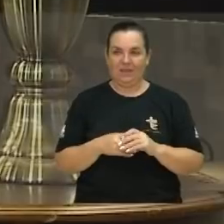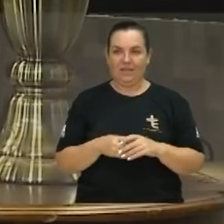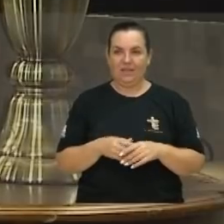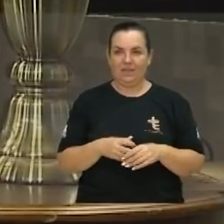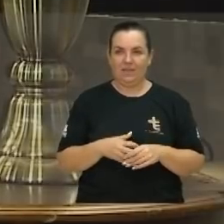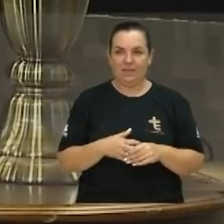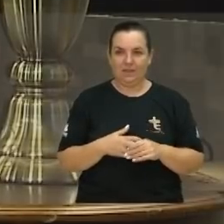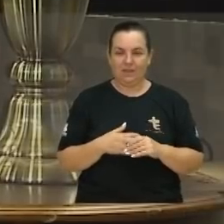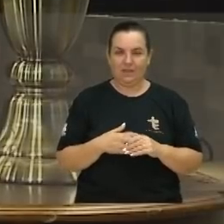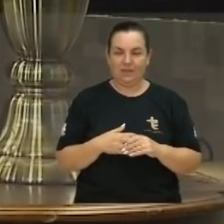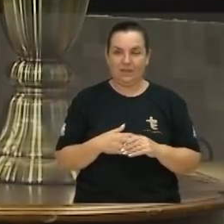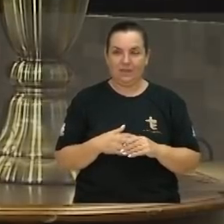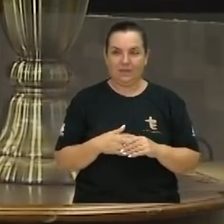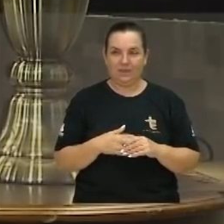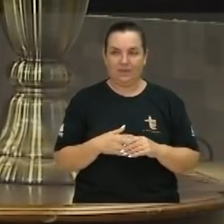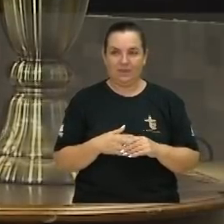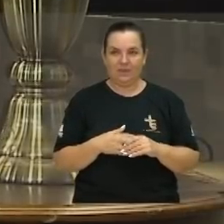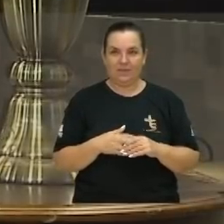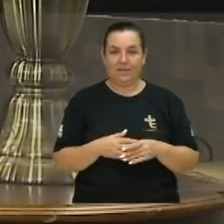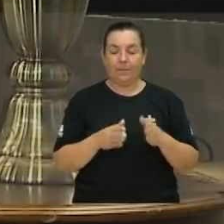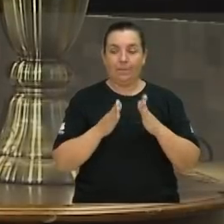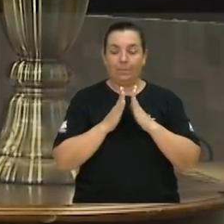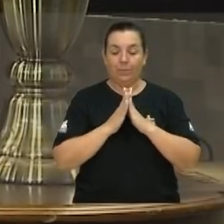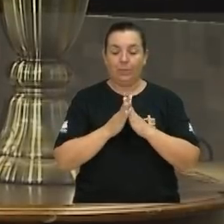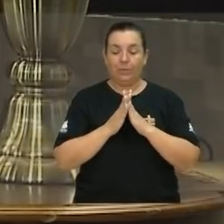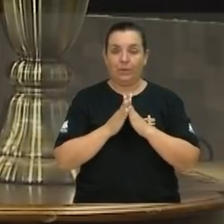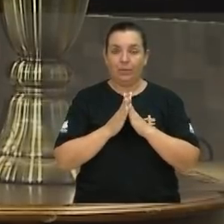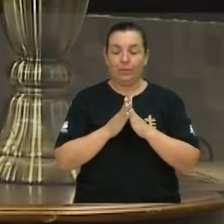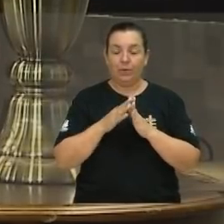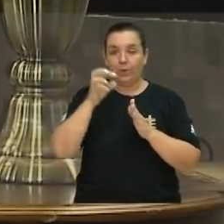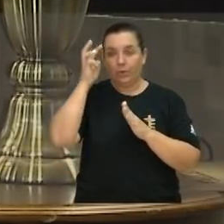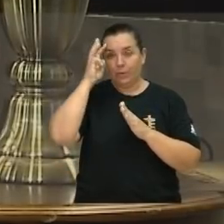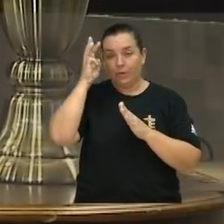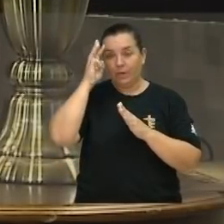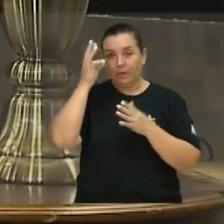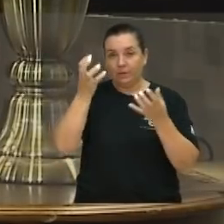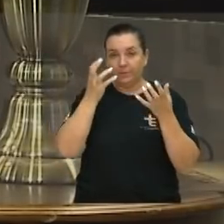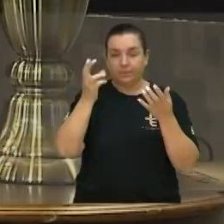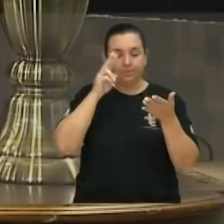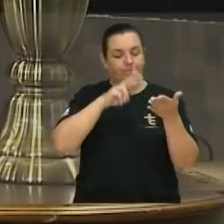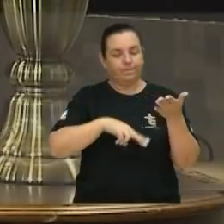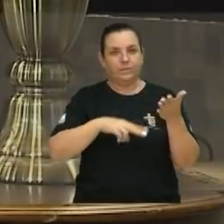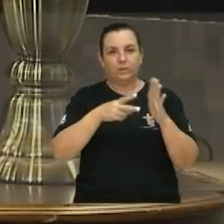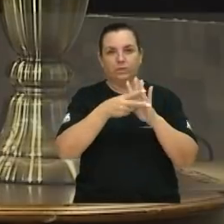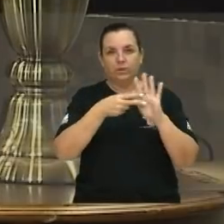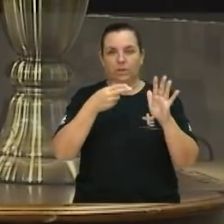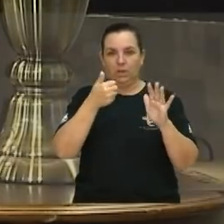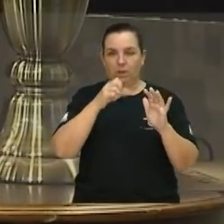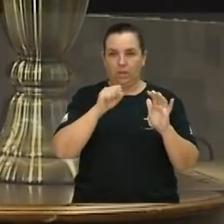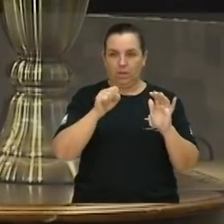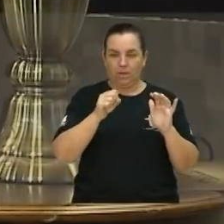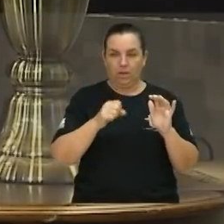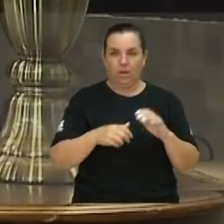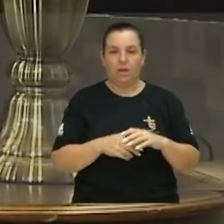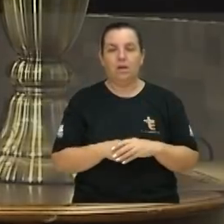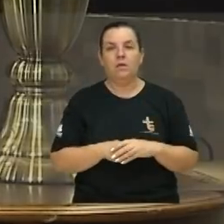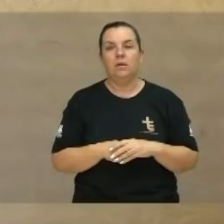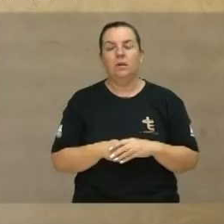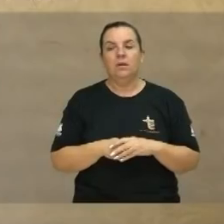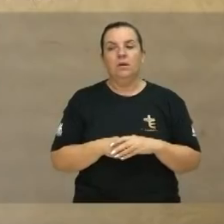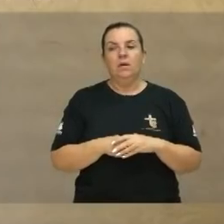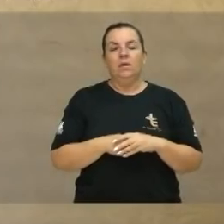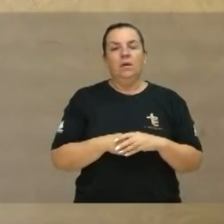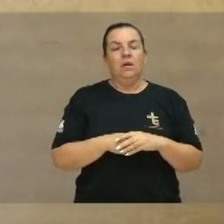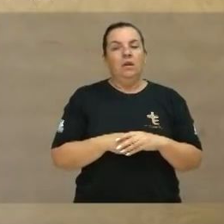queira por favor william ler aí o versículo 18 por favor não